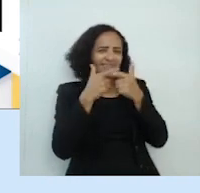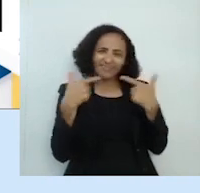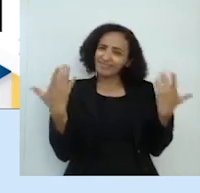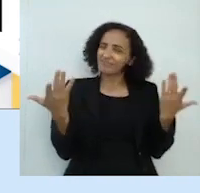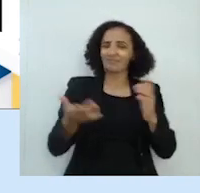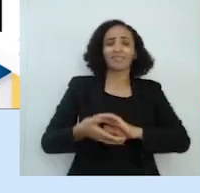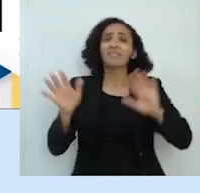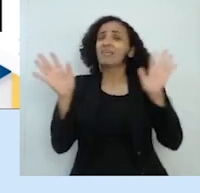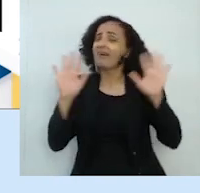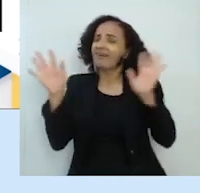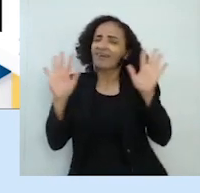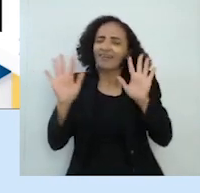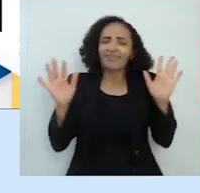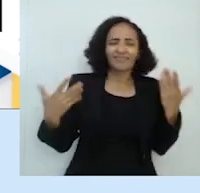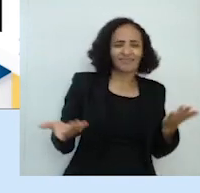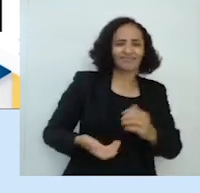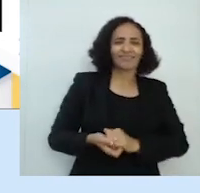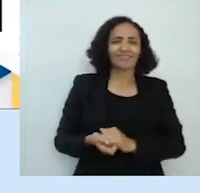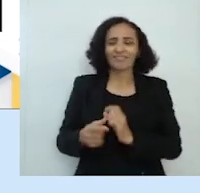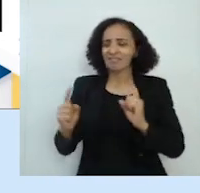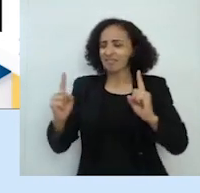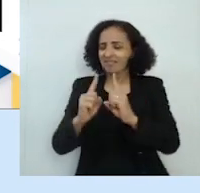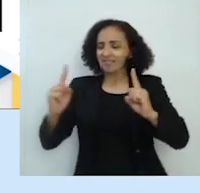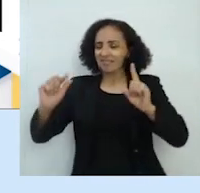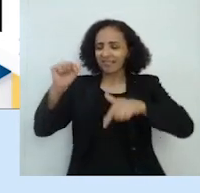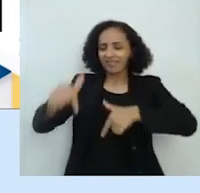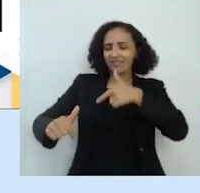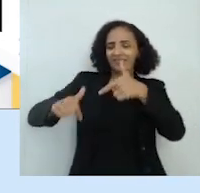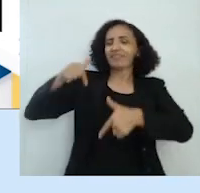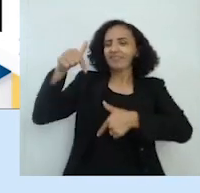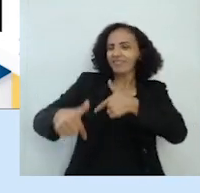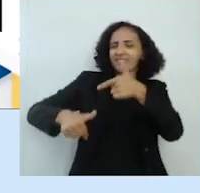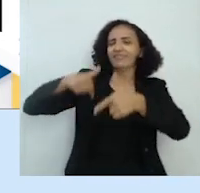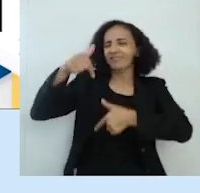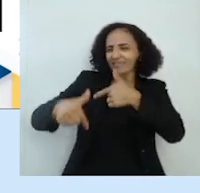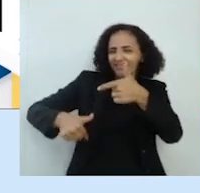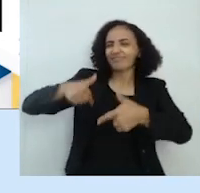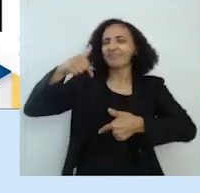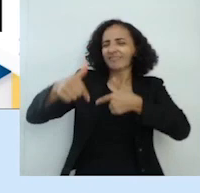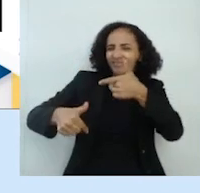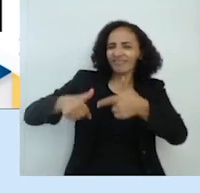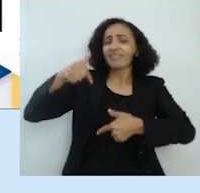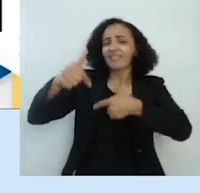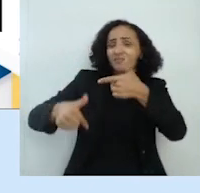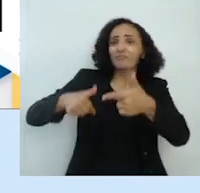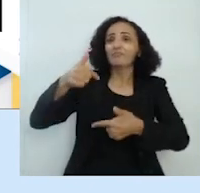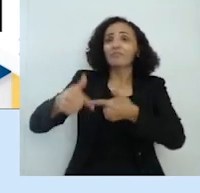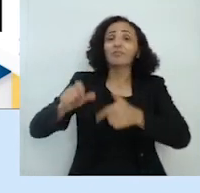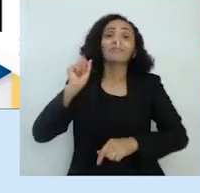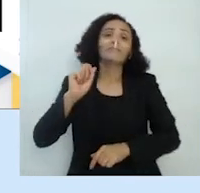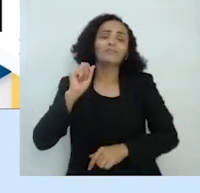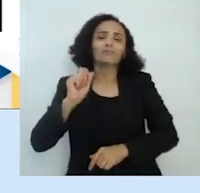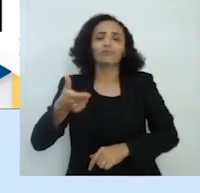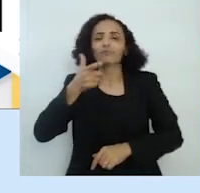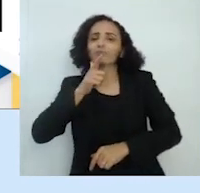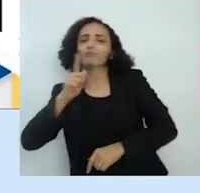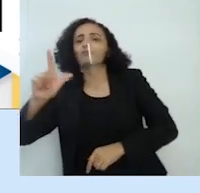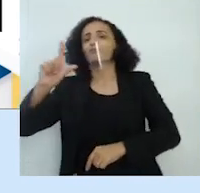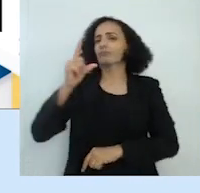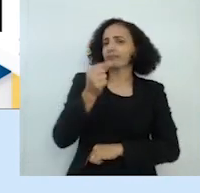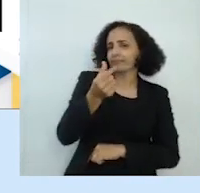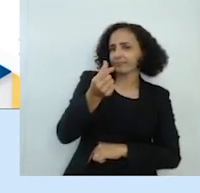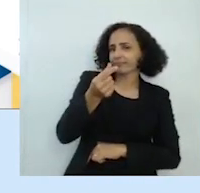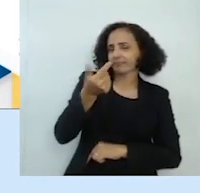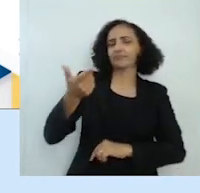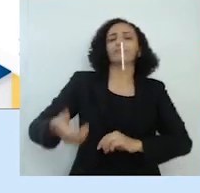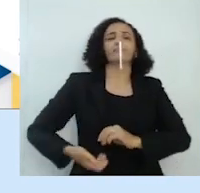Não, prof. É os trabalhadores que são a mão de obra para poder render o quê? O lucro. Então,